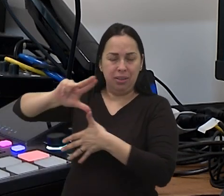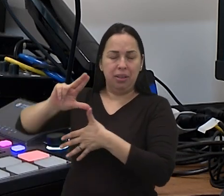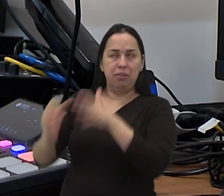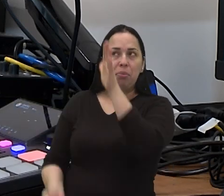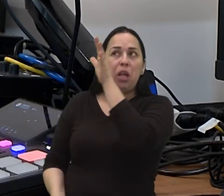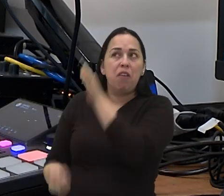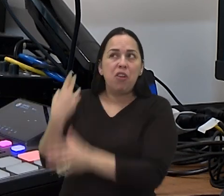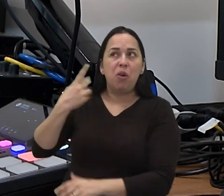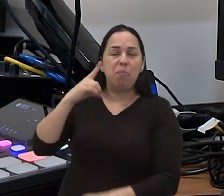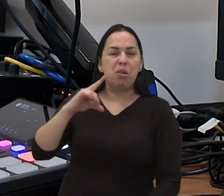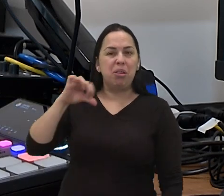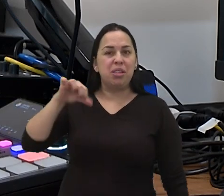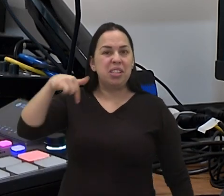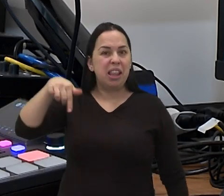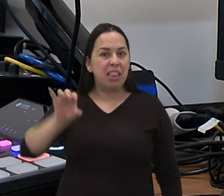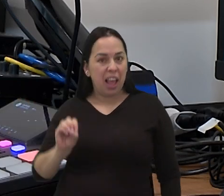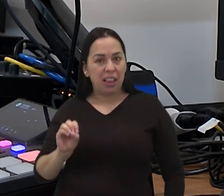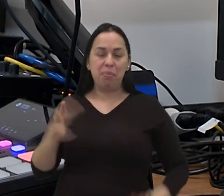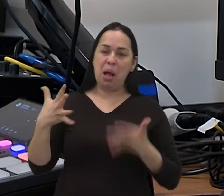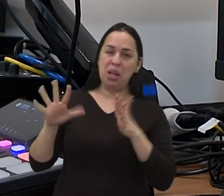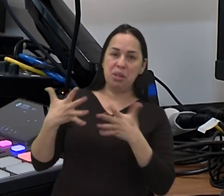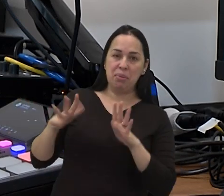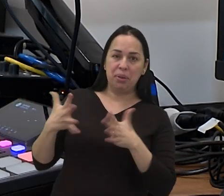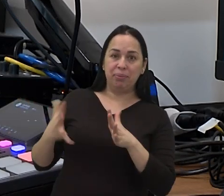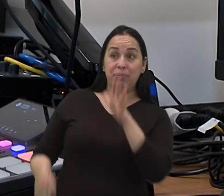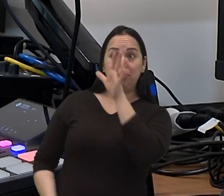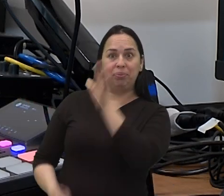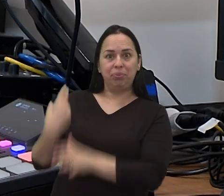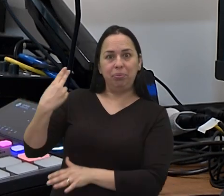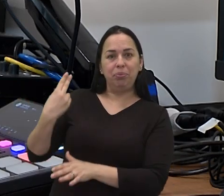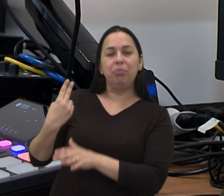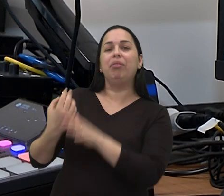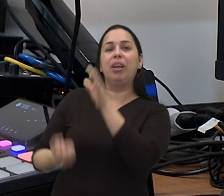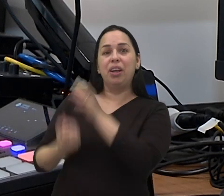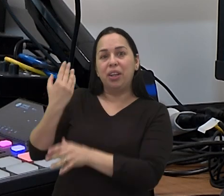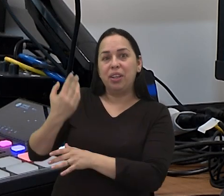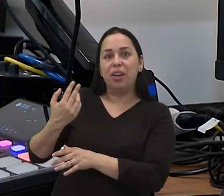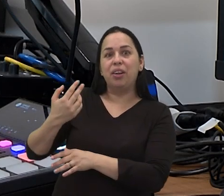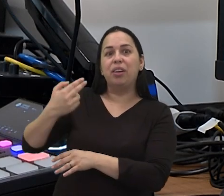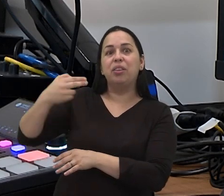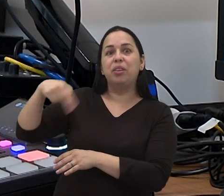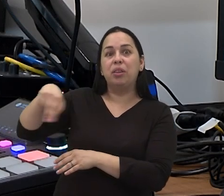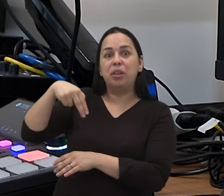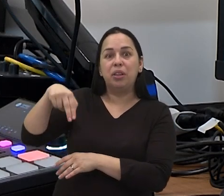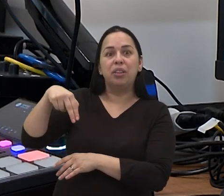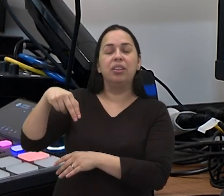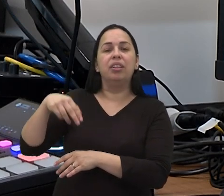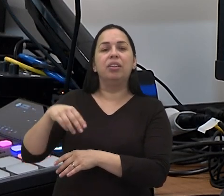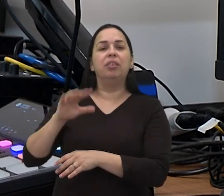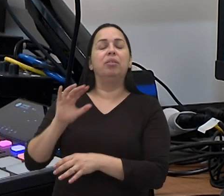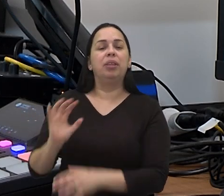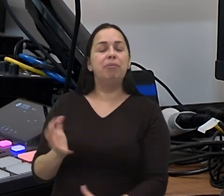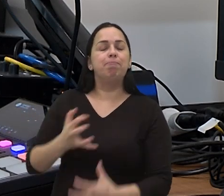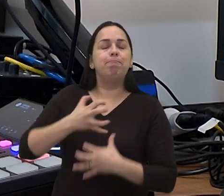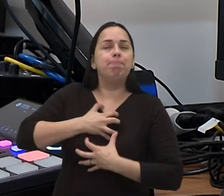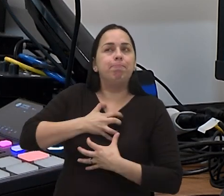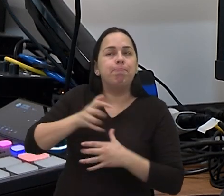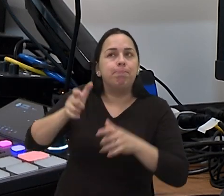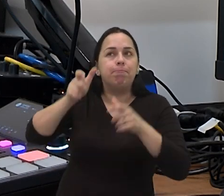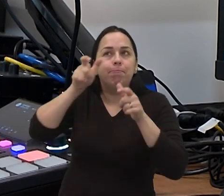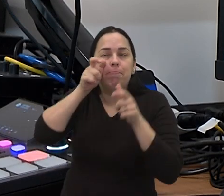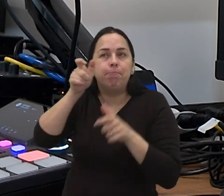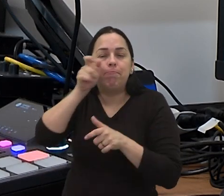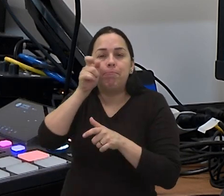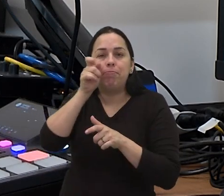criado na década de 70, né? Onde você tem essa criação, o grande impacto das novelas,